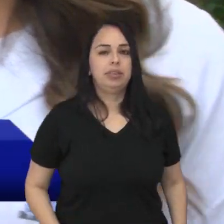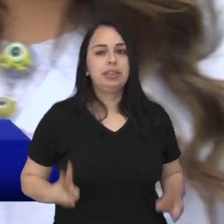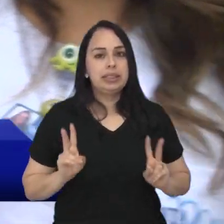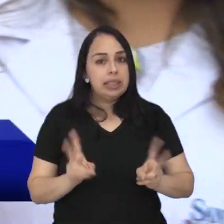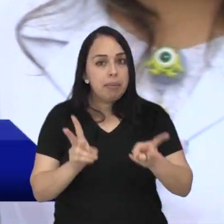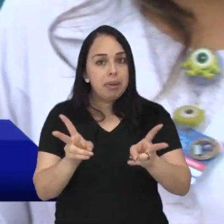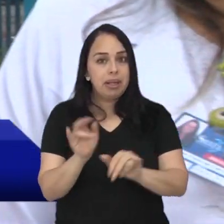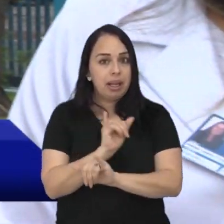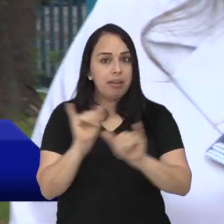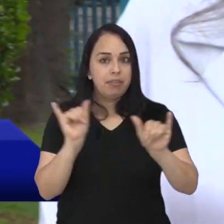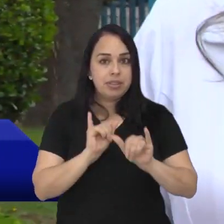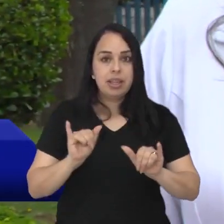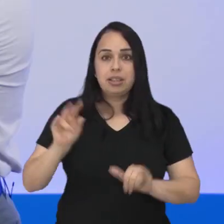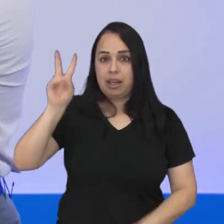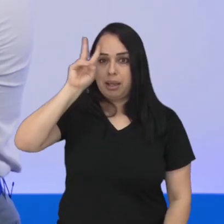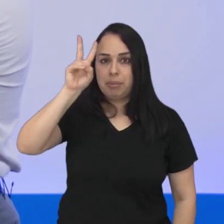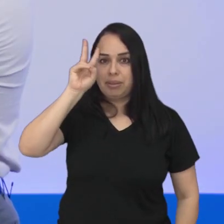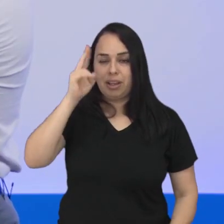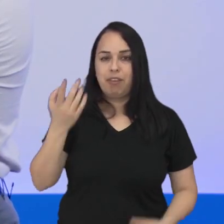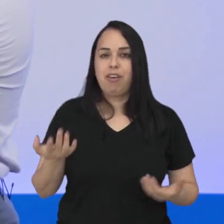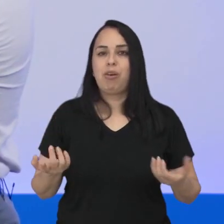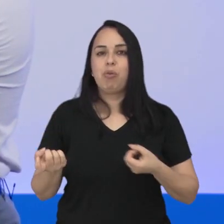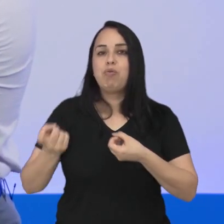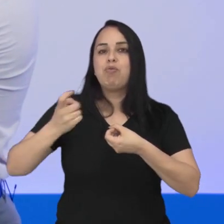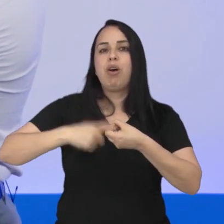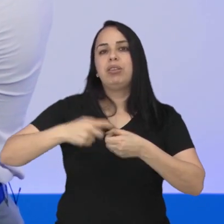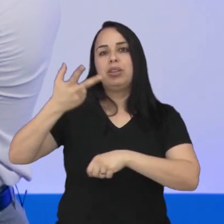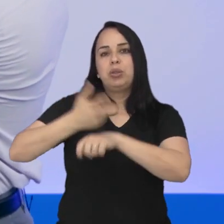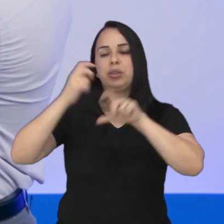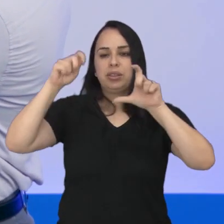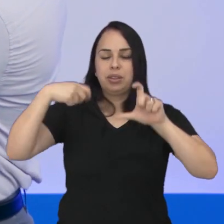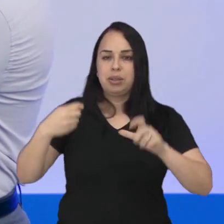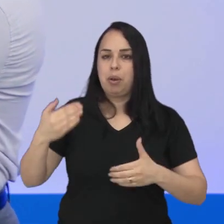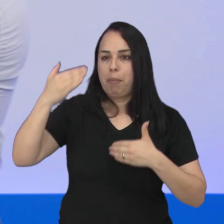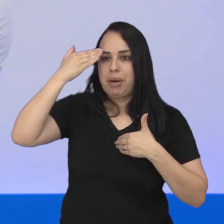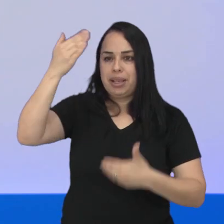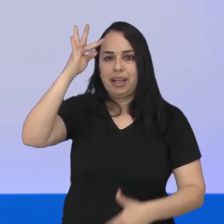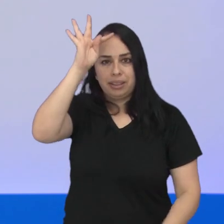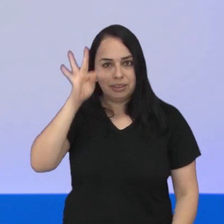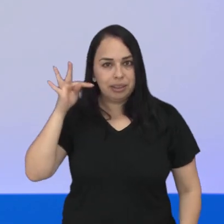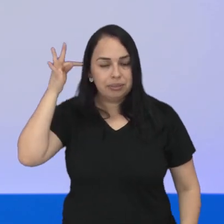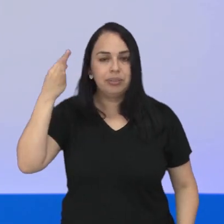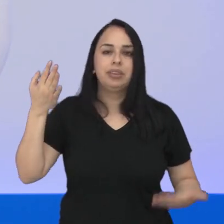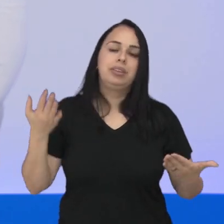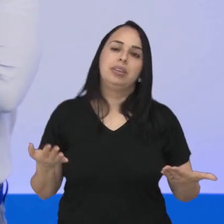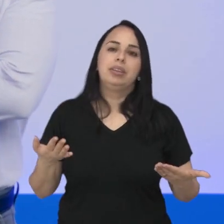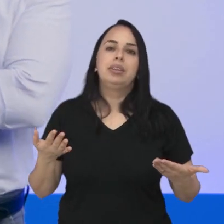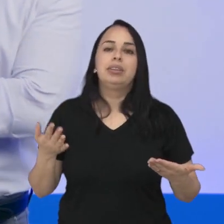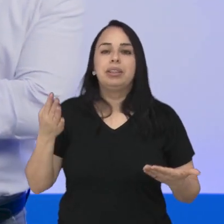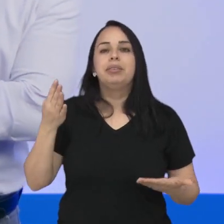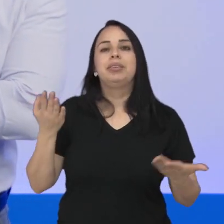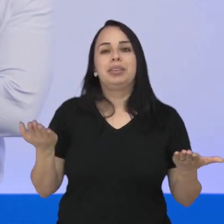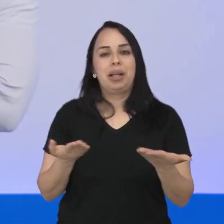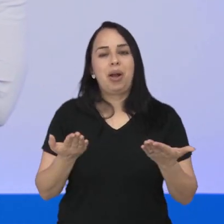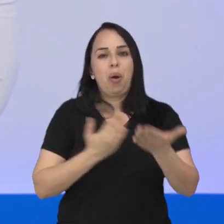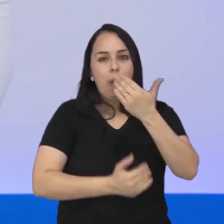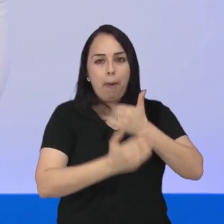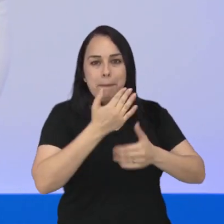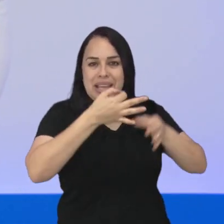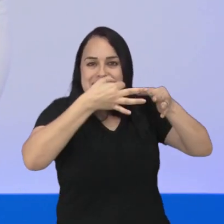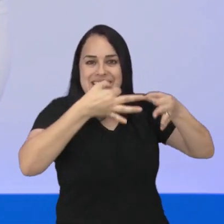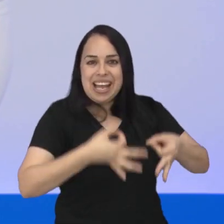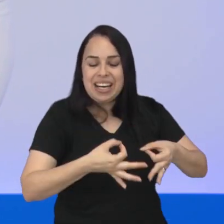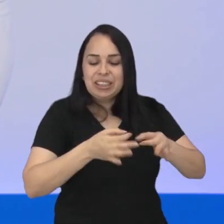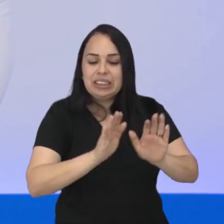poderia deixar de reforçar isso. Eu volto ao estúdio. Muito obrigado, Tati, pelas informações. Bom, pessoal, fica o recado.